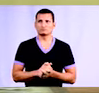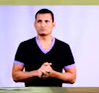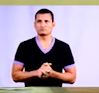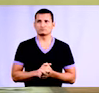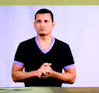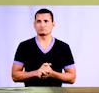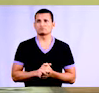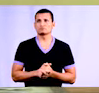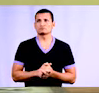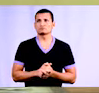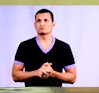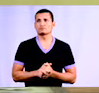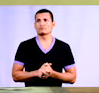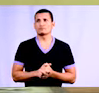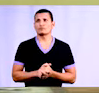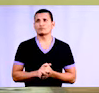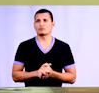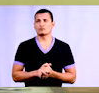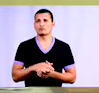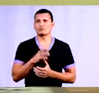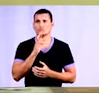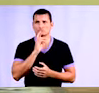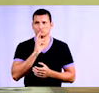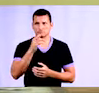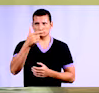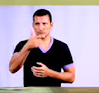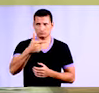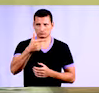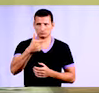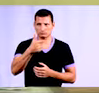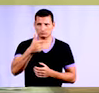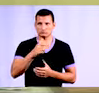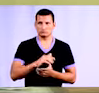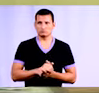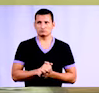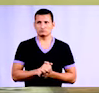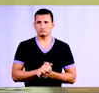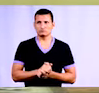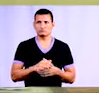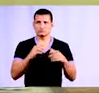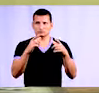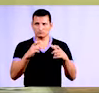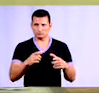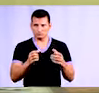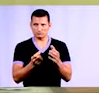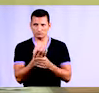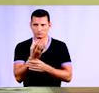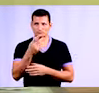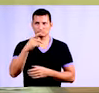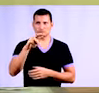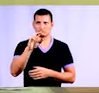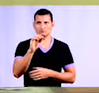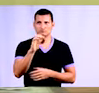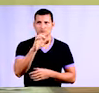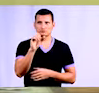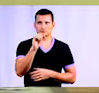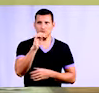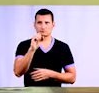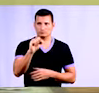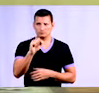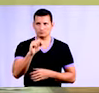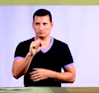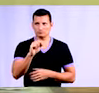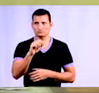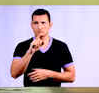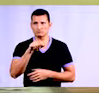já respondemos para ele. Isso. Ele respondeu que na segunda, que os endereços gerados pelos processos, quando estão no comando da UCP,